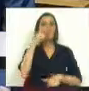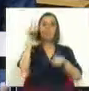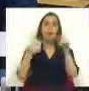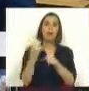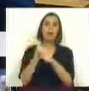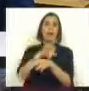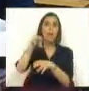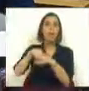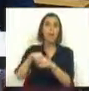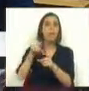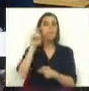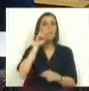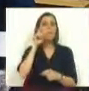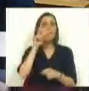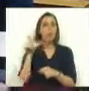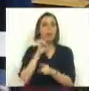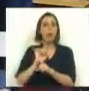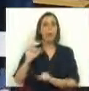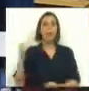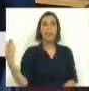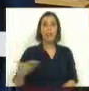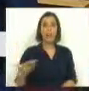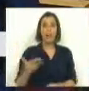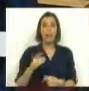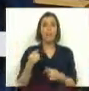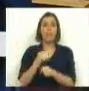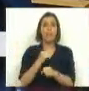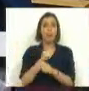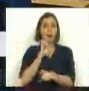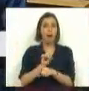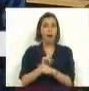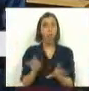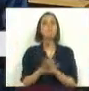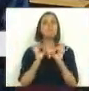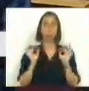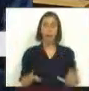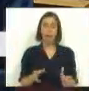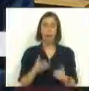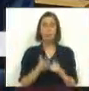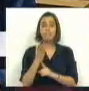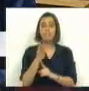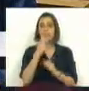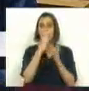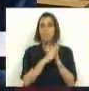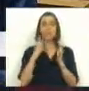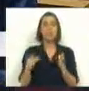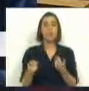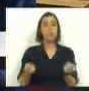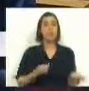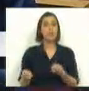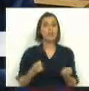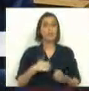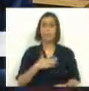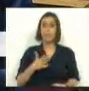trabalhadores abrangidos a garantia dos seus direitos e postos de trabalho, assim como na vertente do modelo de gestão